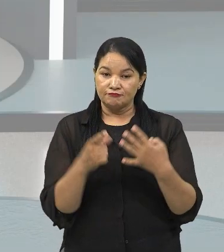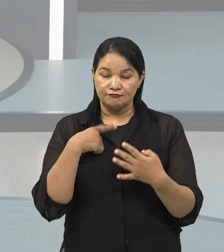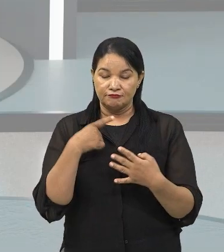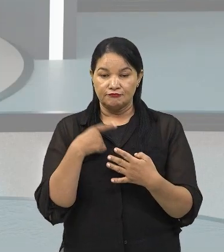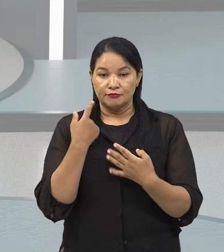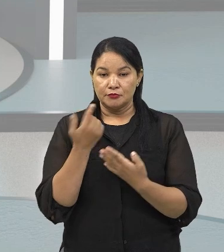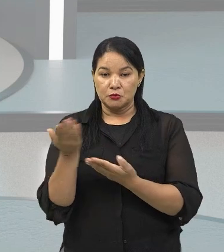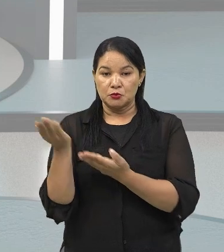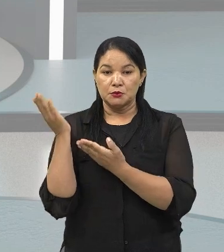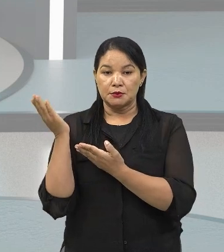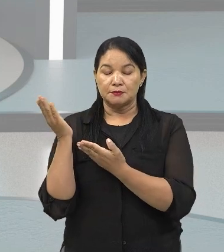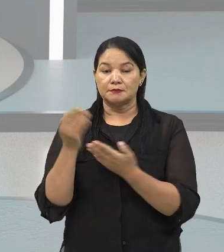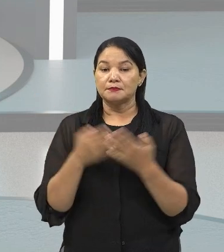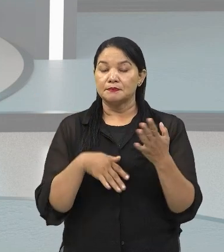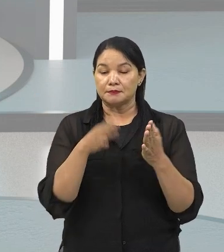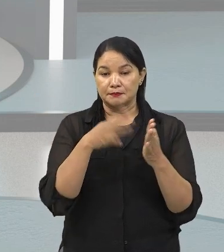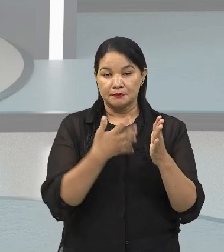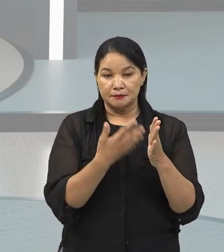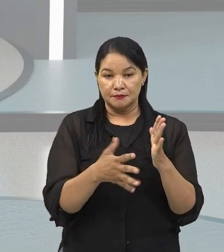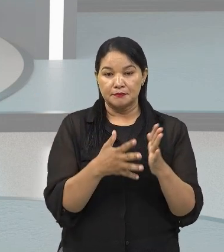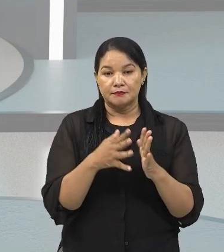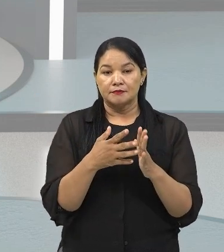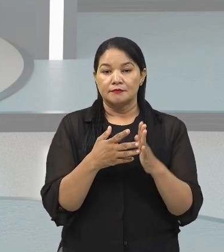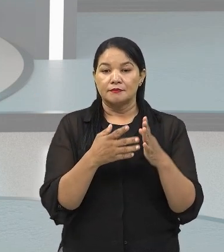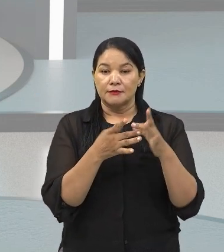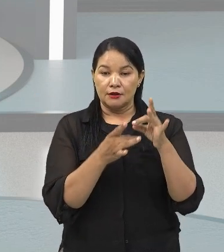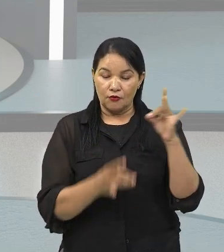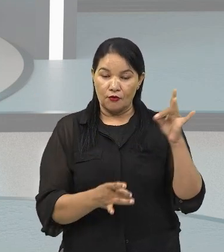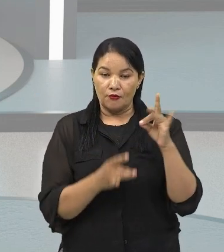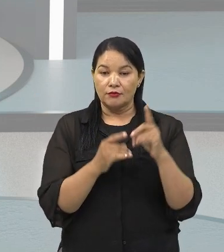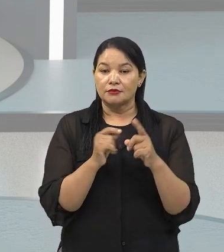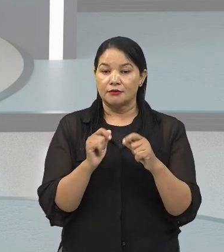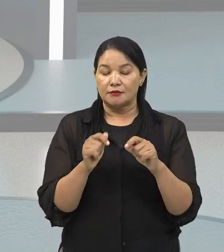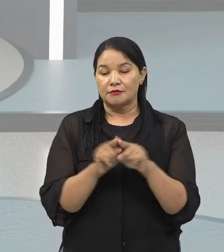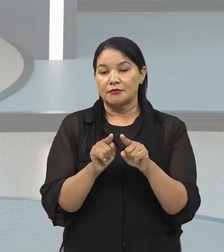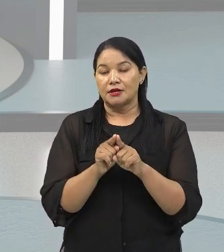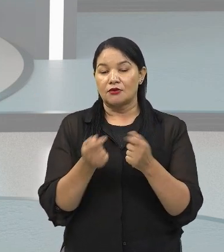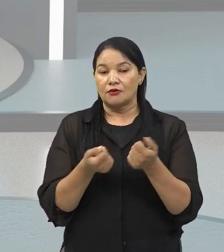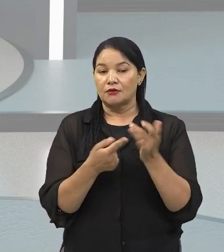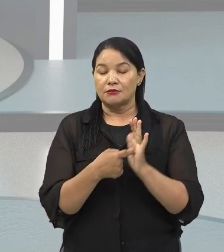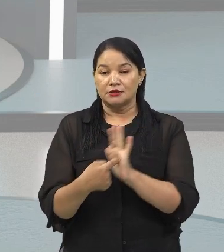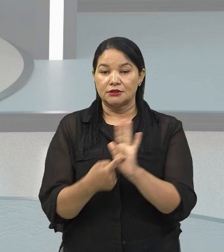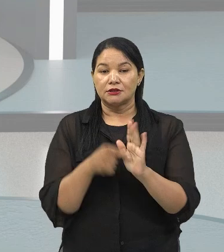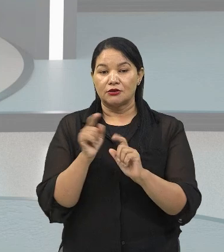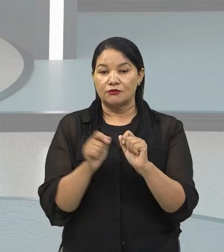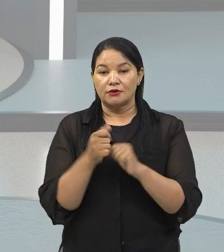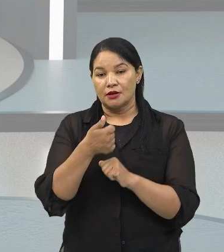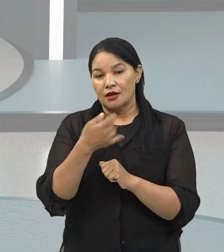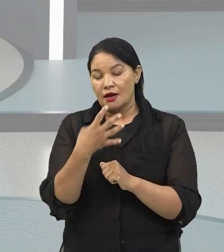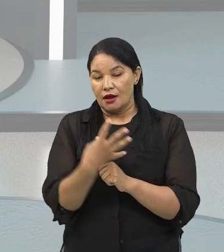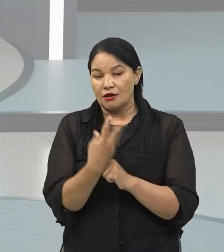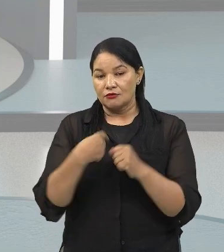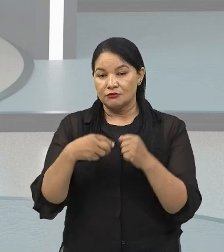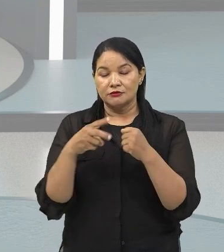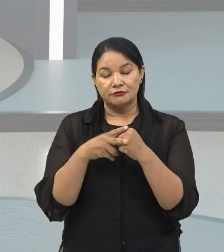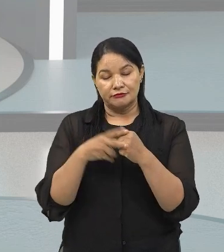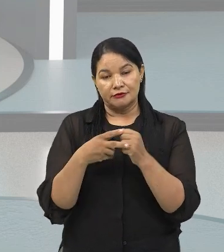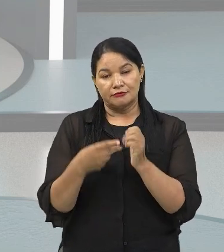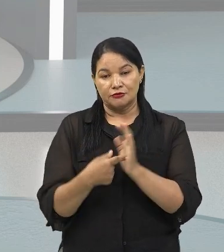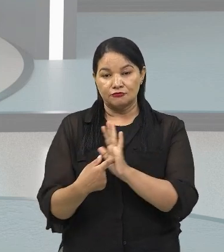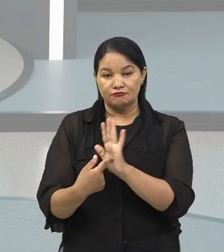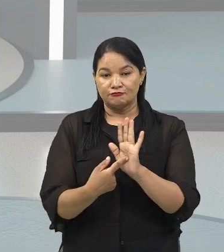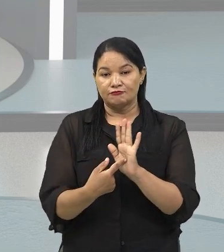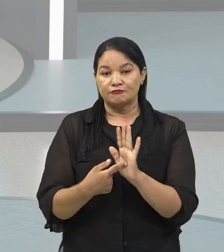olha, uma tabela bem extensa. Eu apresento de imediato 14 verbos para vocês,